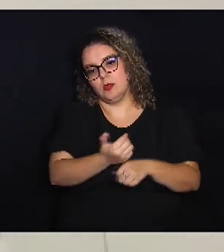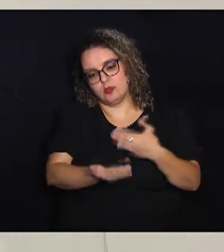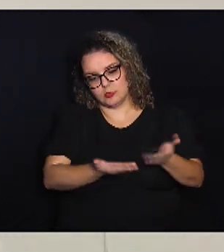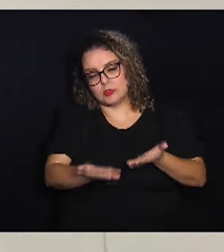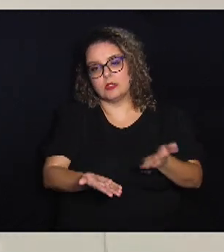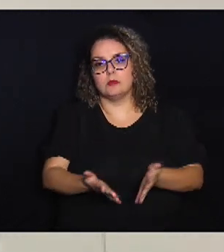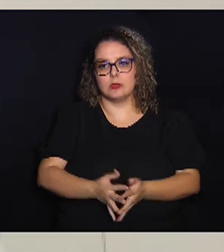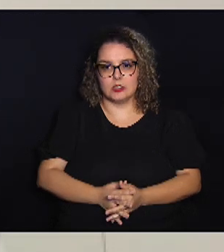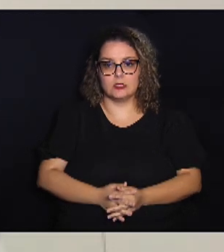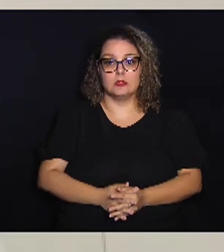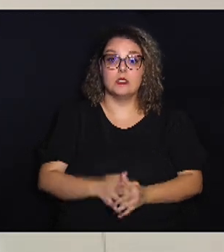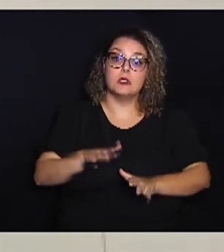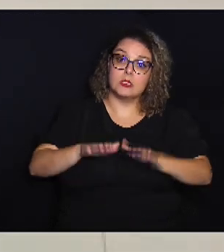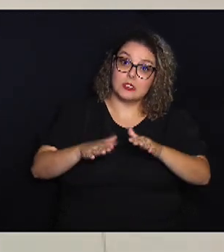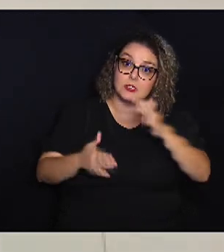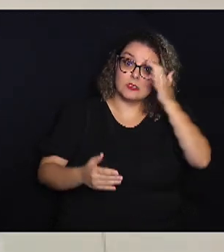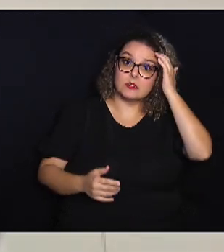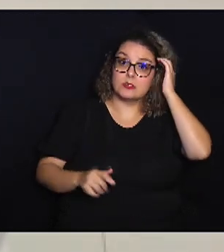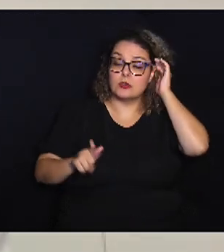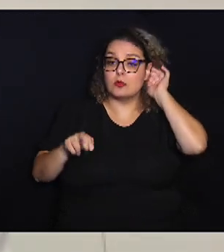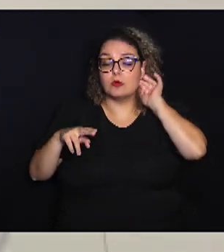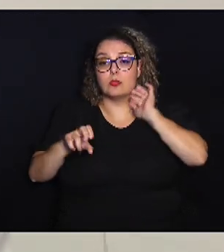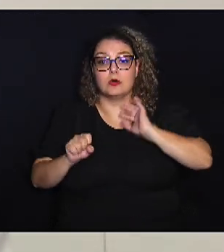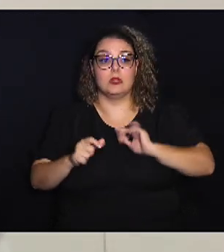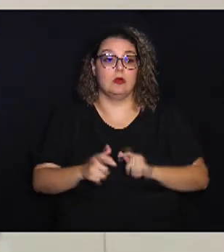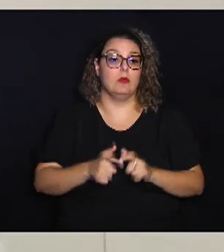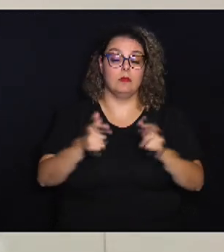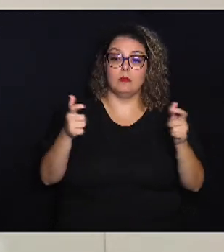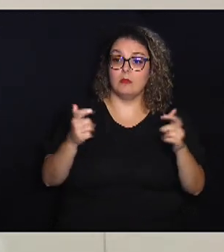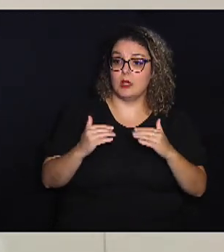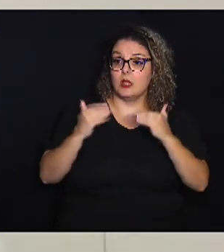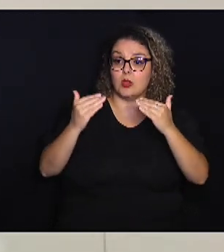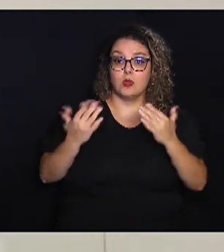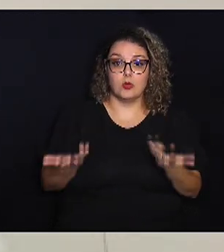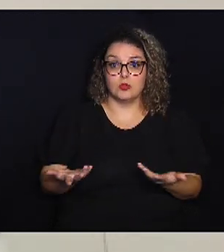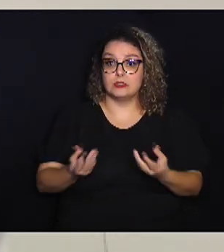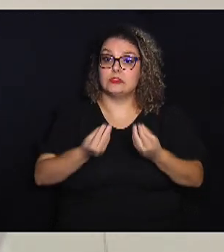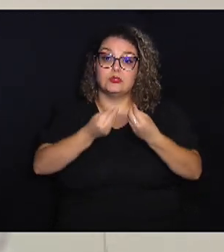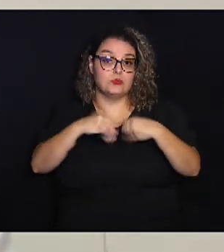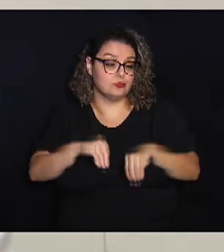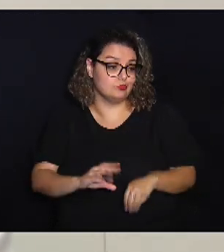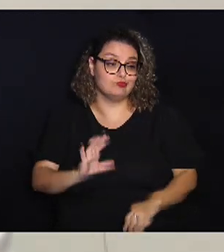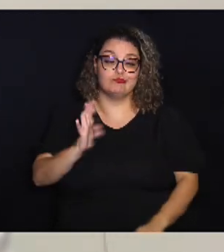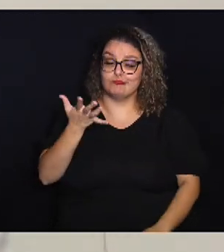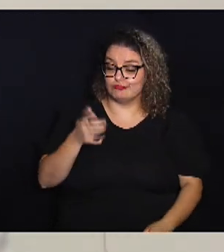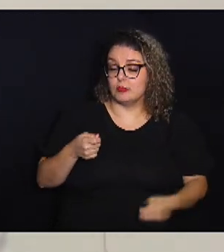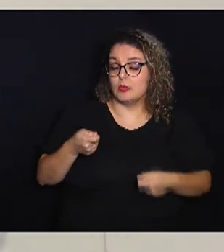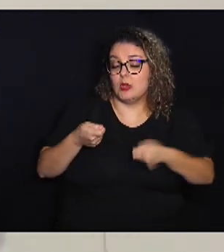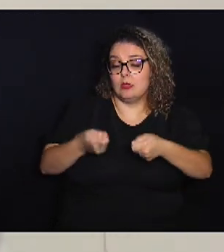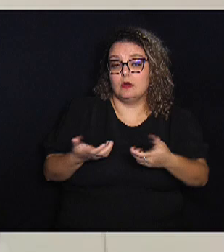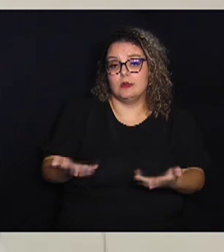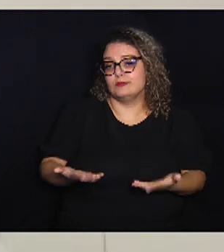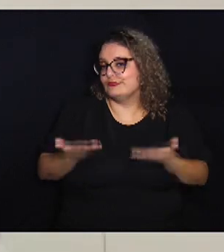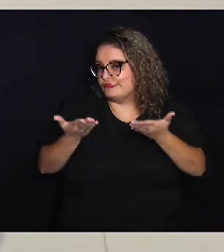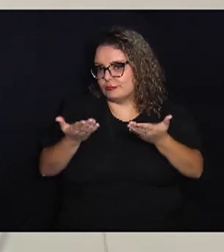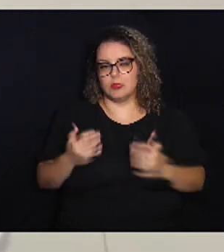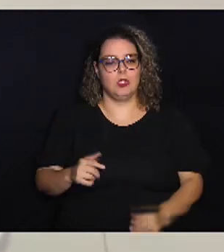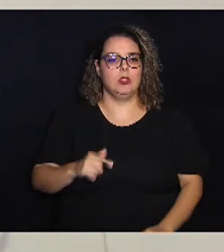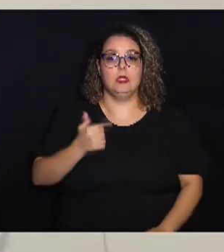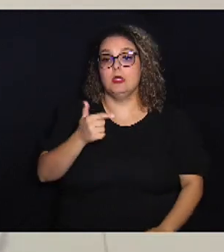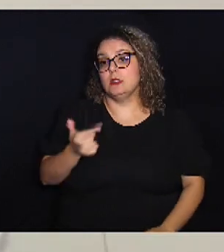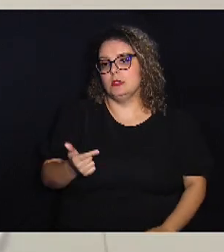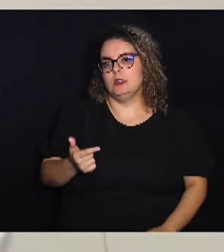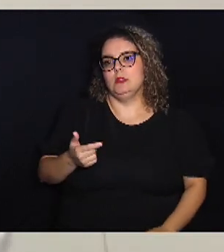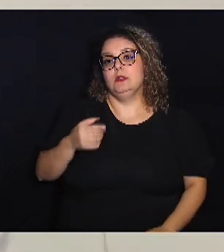tratamento. E aí, às vezes, o grau já vai estar muito elevado, os prejuízos já vão estar muito elevados, e aí não vai ser só mais